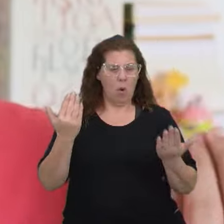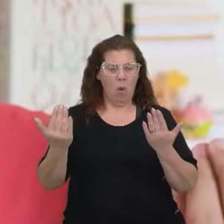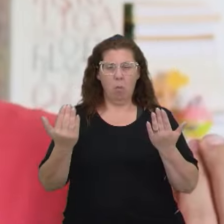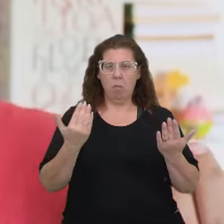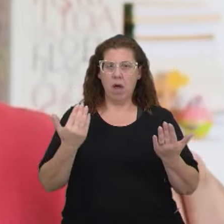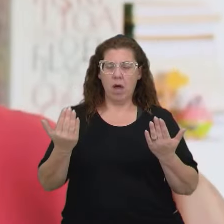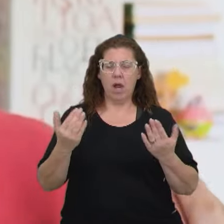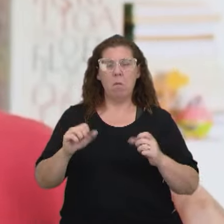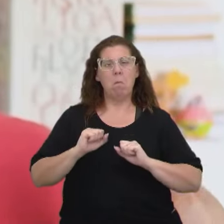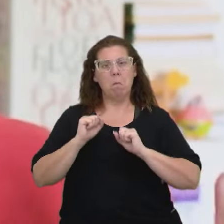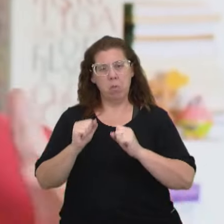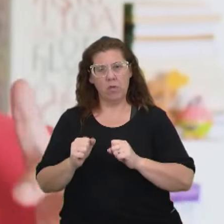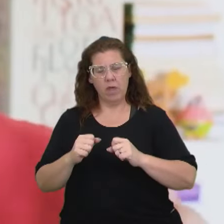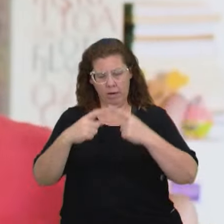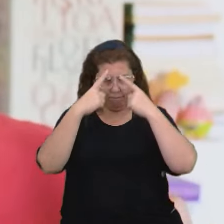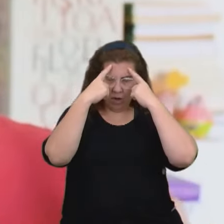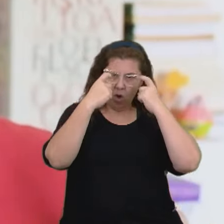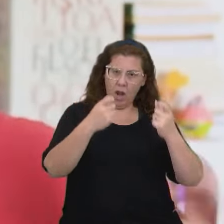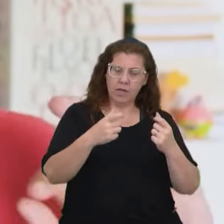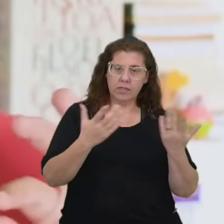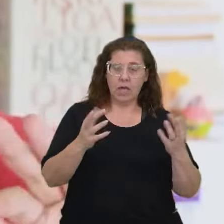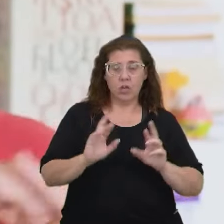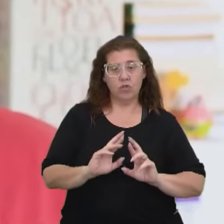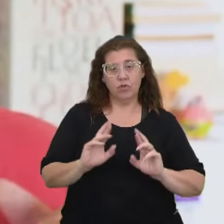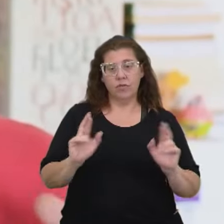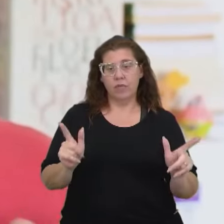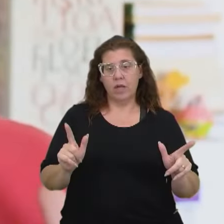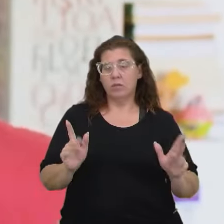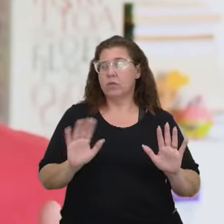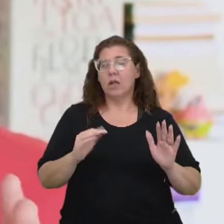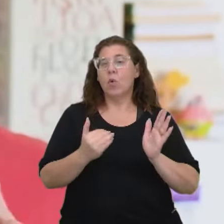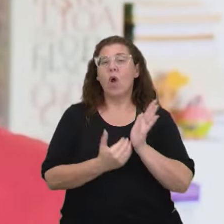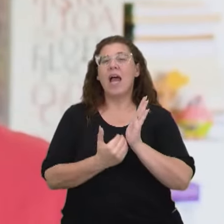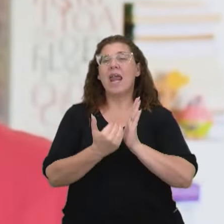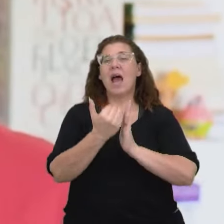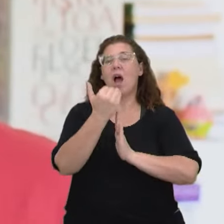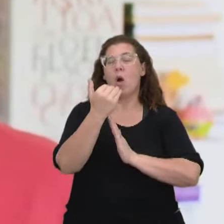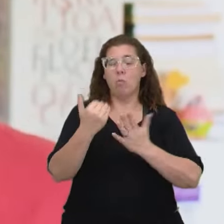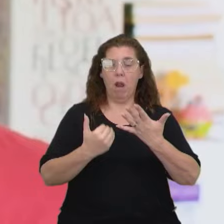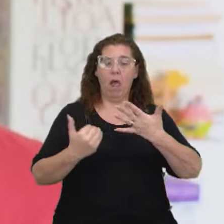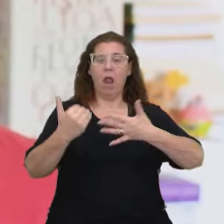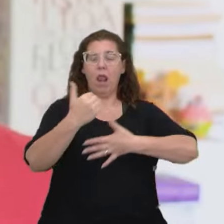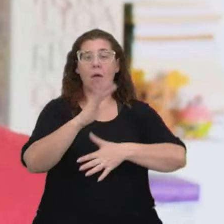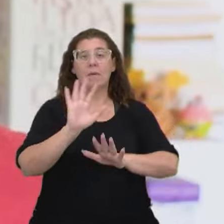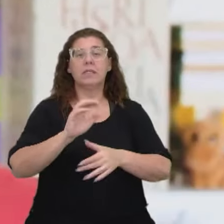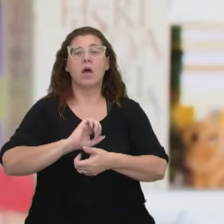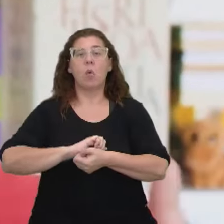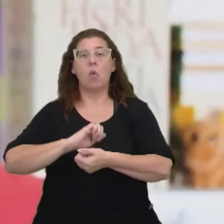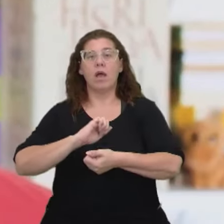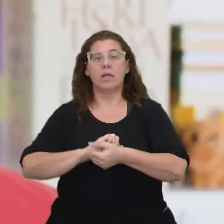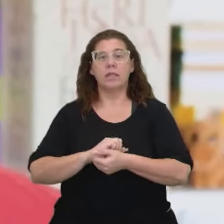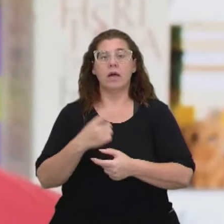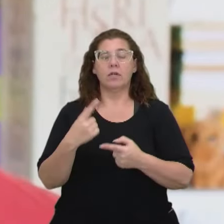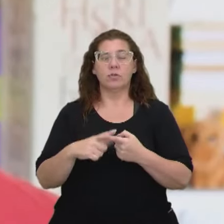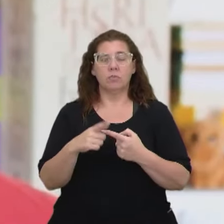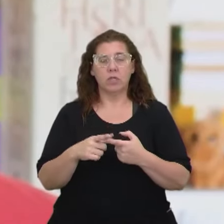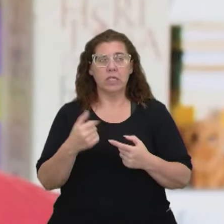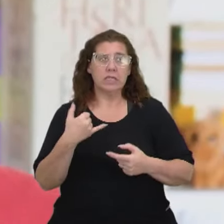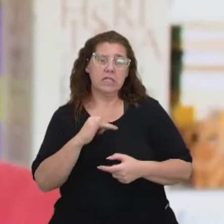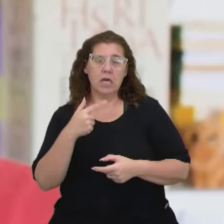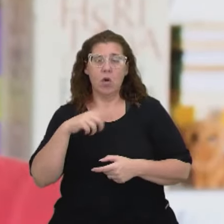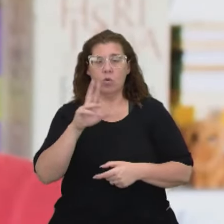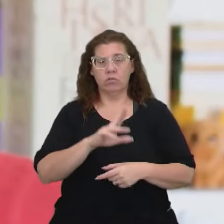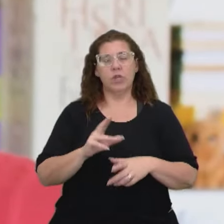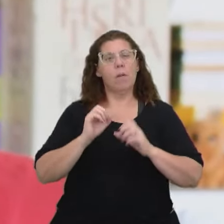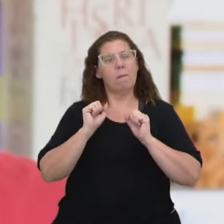exemplo, poder e violência, a diferença não está no grau, mas está na qualidade. Porque todo uso de poder é